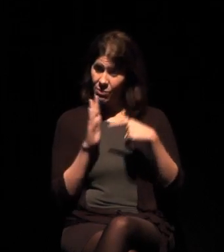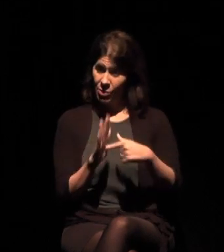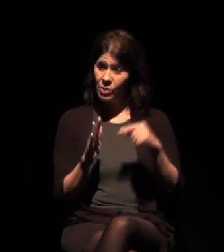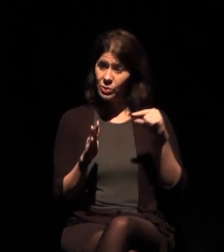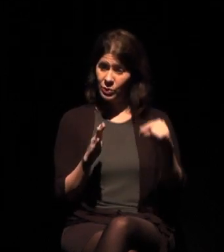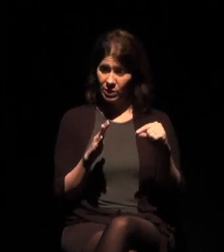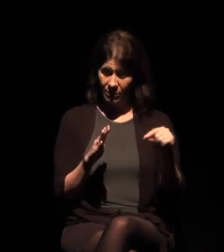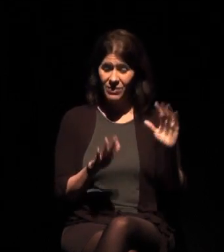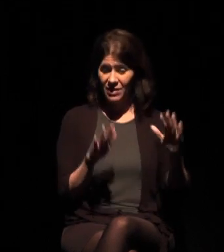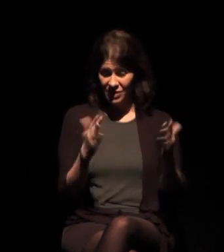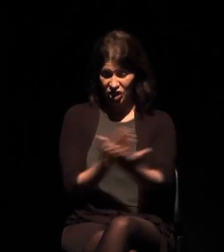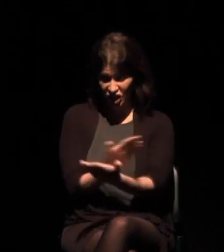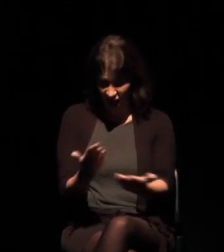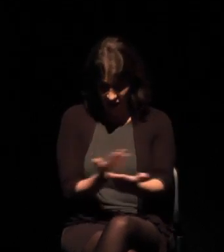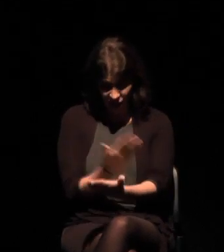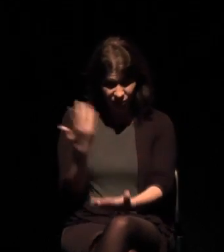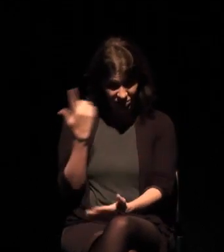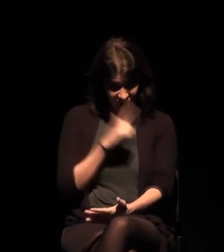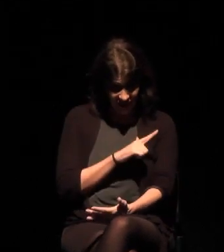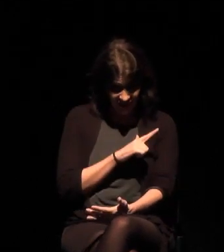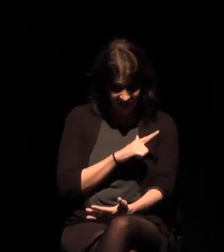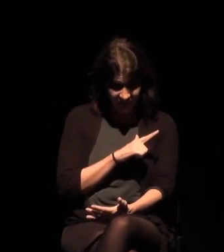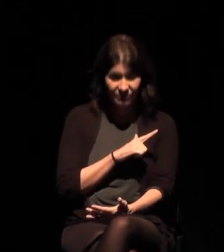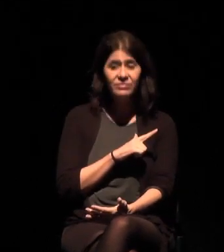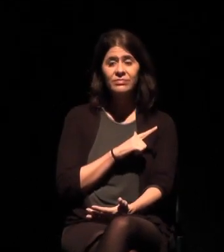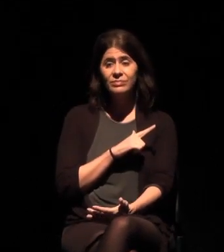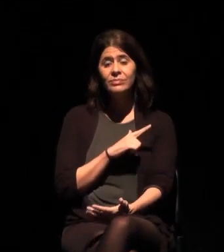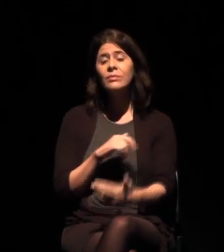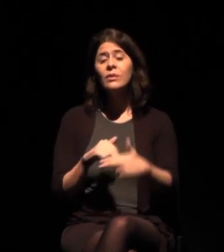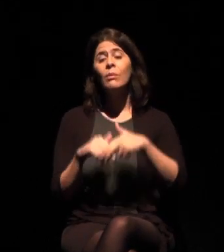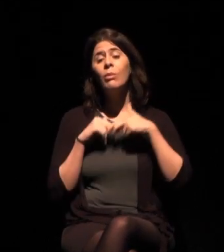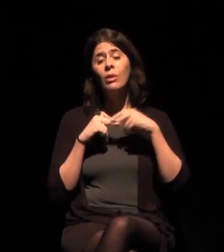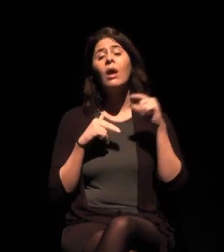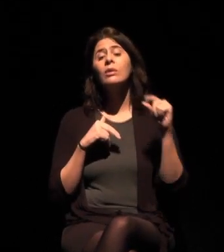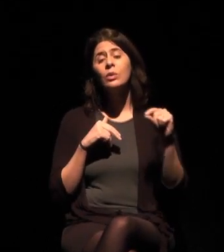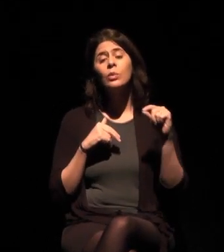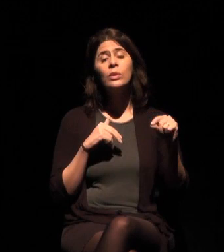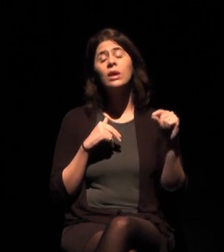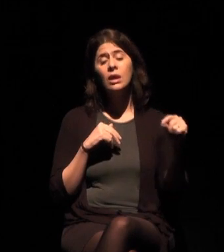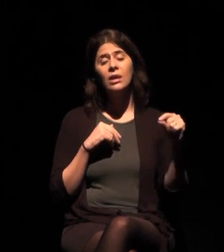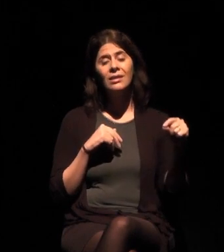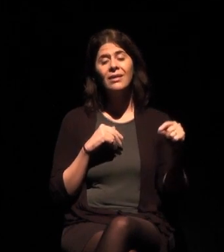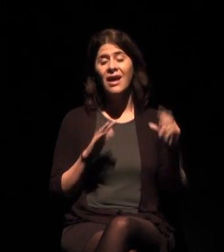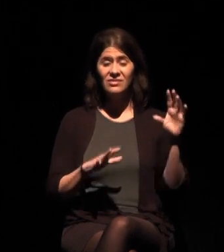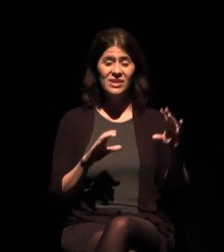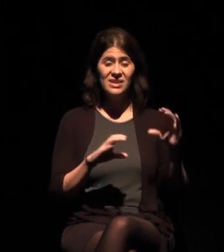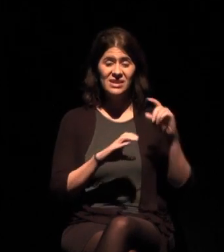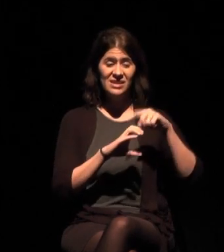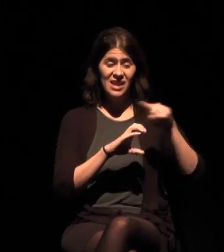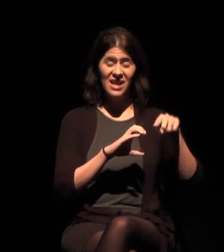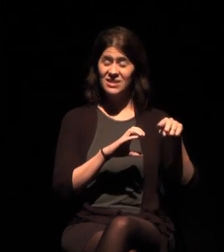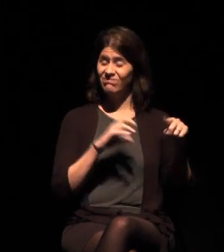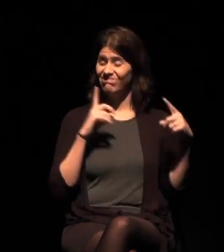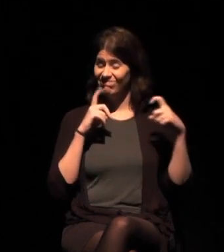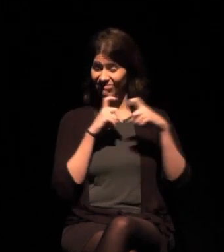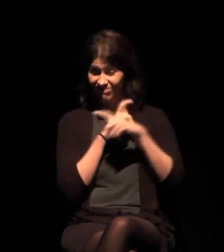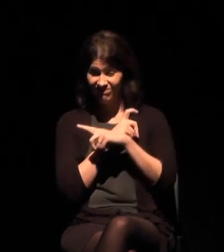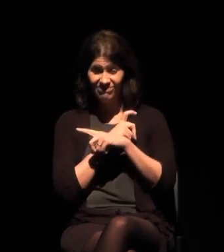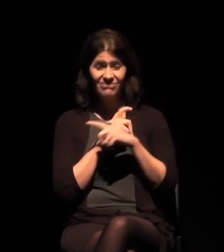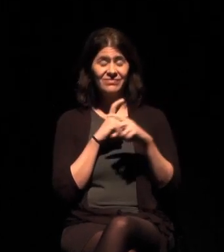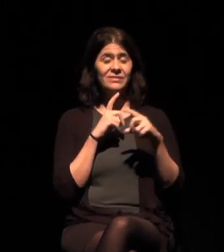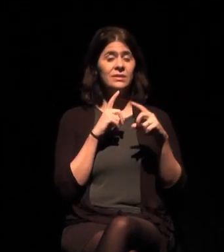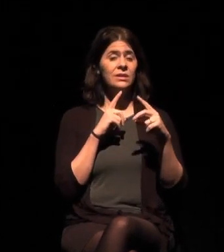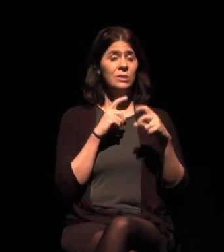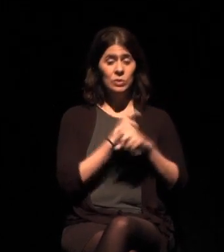acontece é porque normalmente vai ajustamento das ciências mais duras que têm é essa até mais